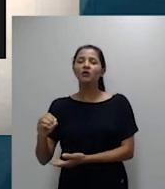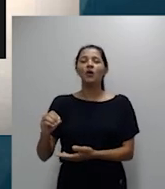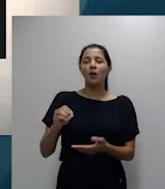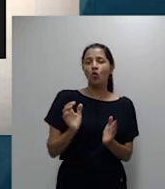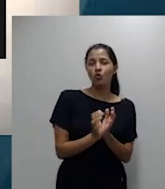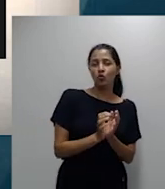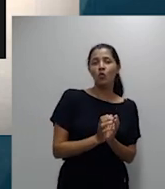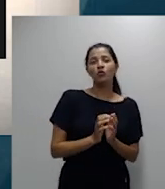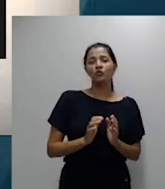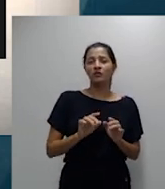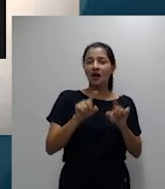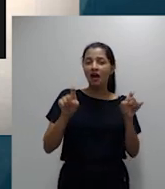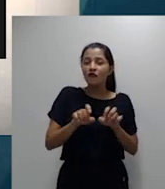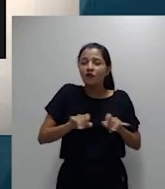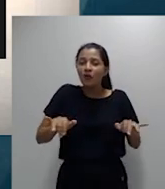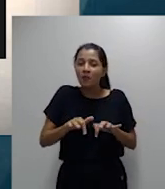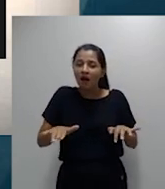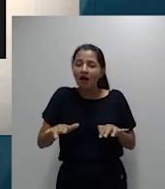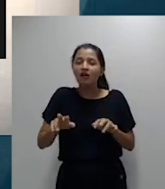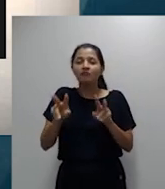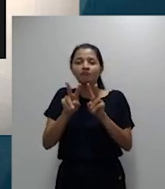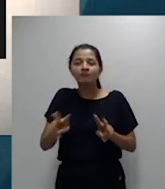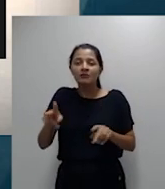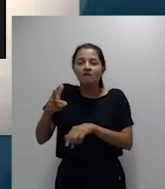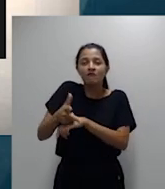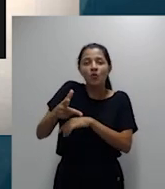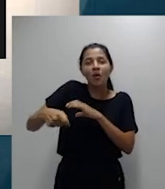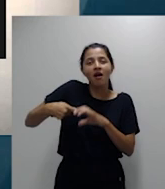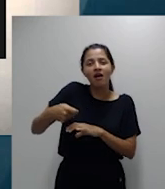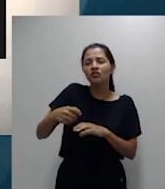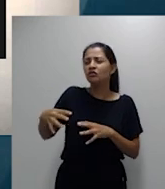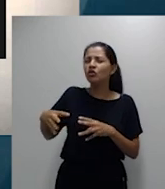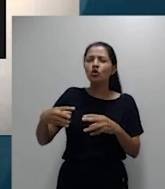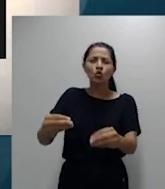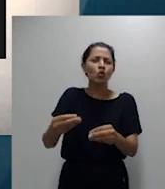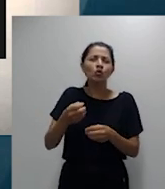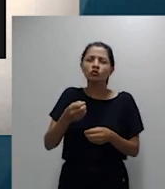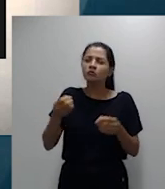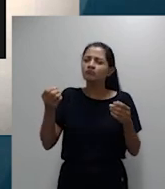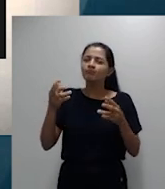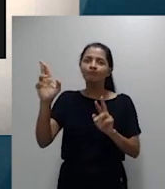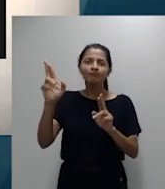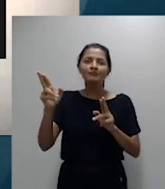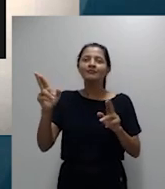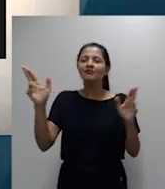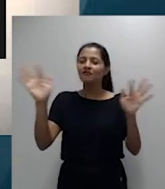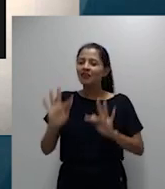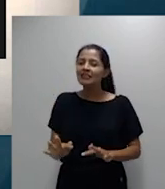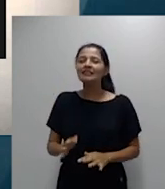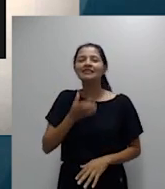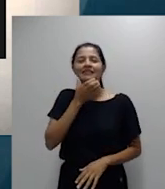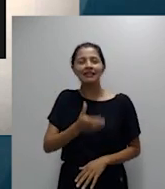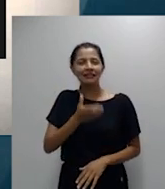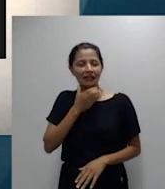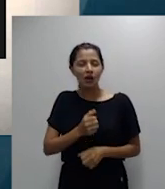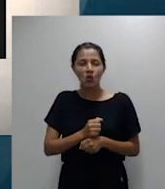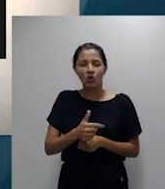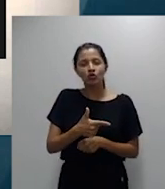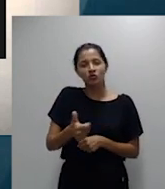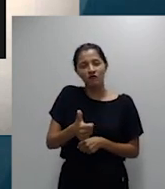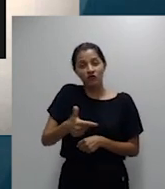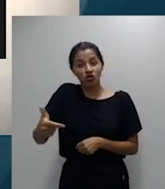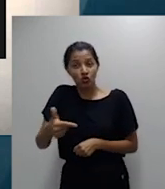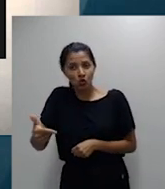informática áudio e vídeo enfim a todos eu quero desejar um feliz Natal e um 2002 e muitas coisas